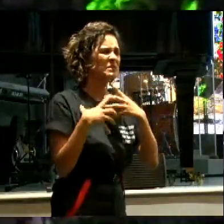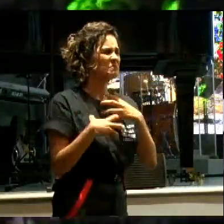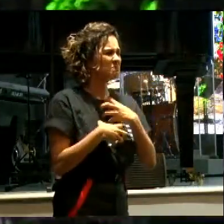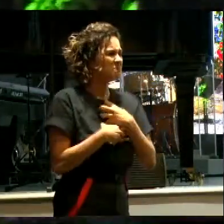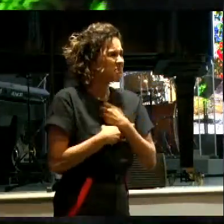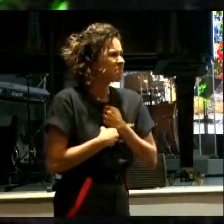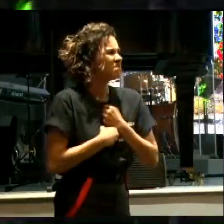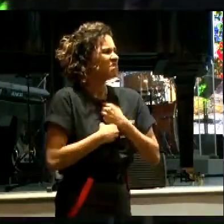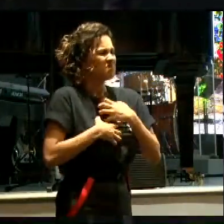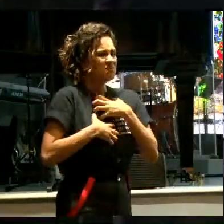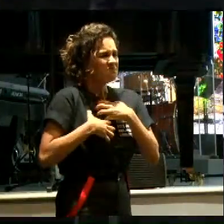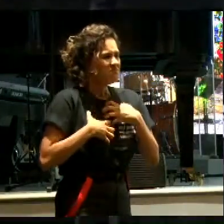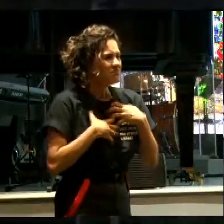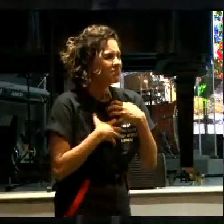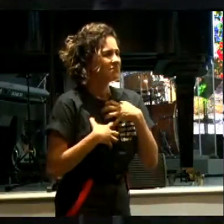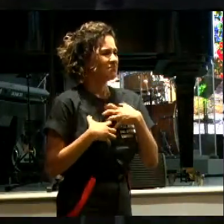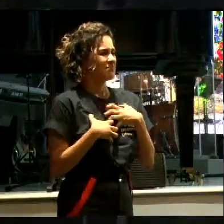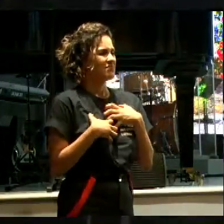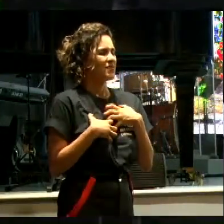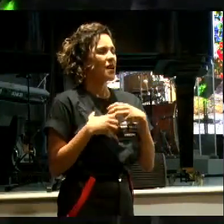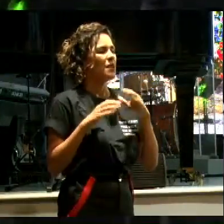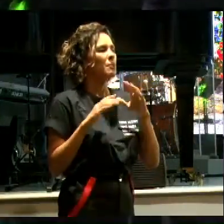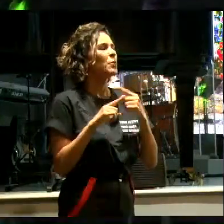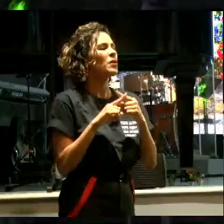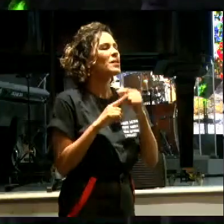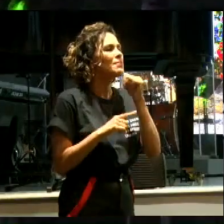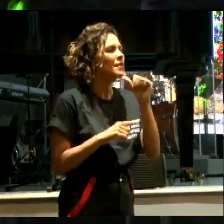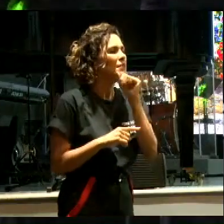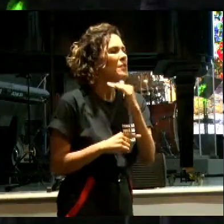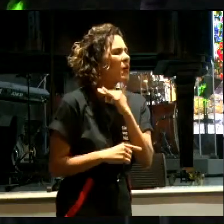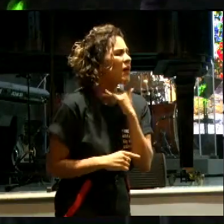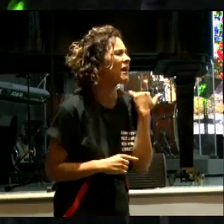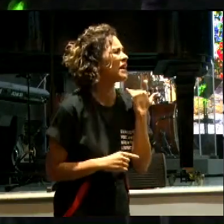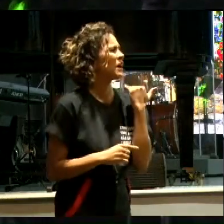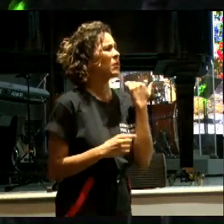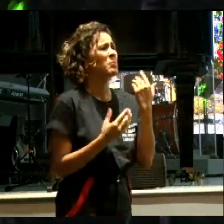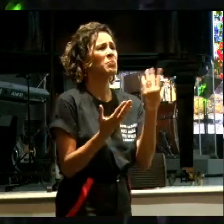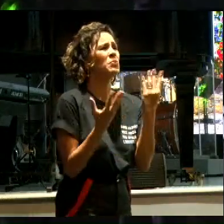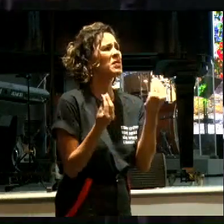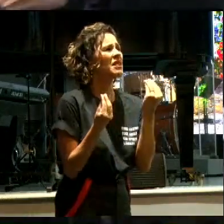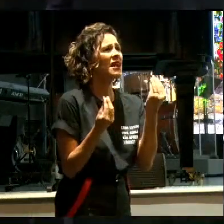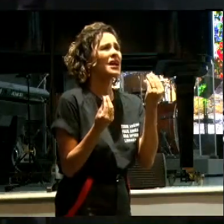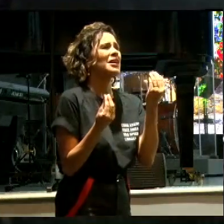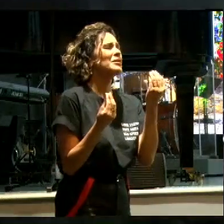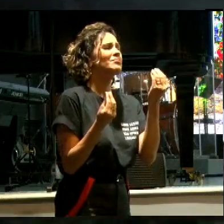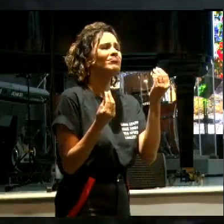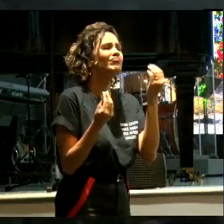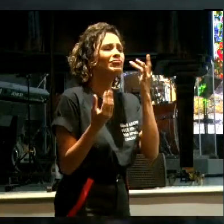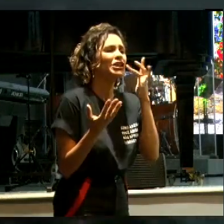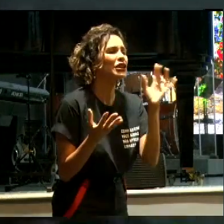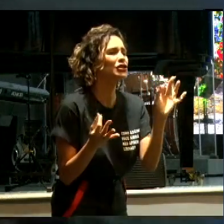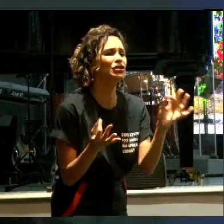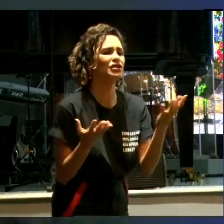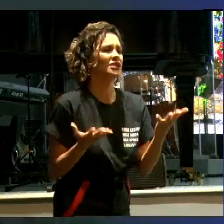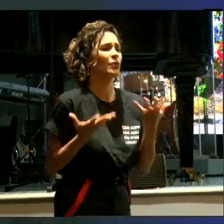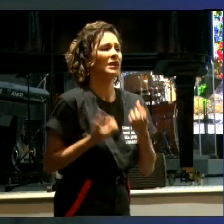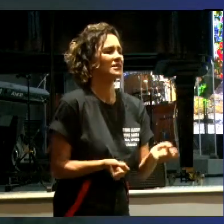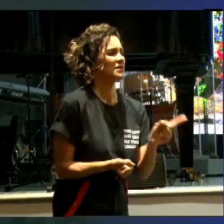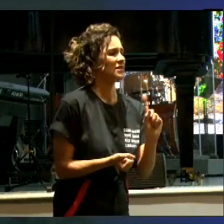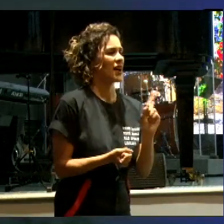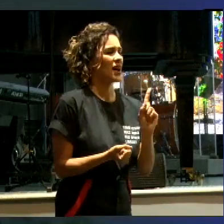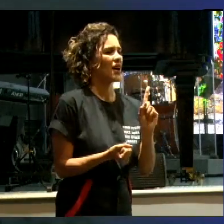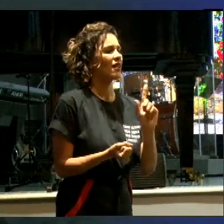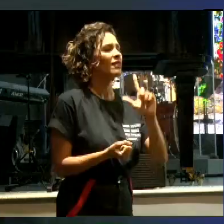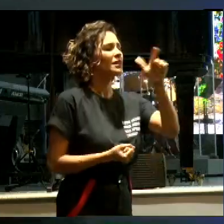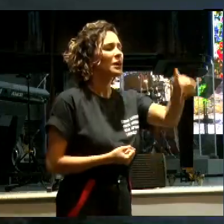mãe. Mas o Senhor tinha o controle de tudo. Depois eu fiquei sofrendo porque eu queria ter tido